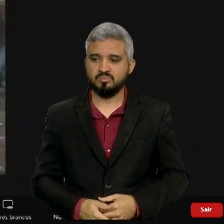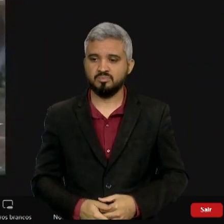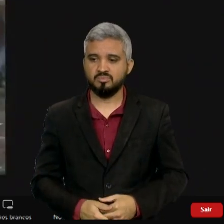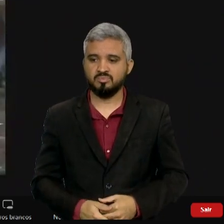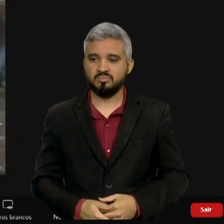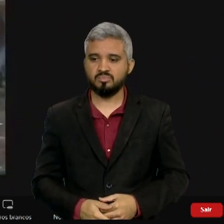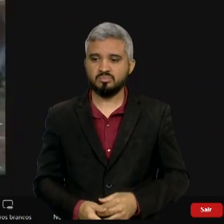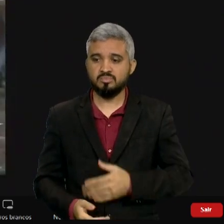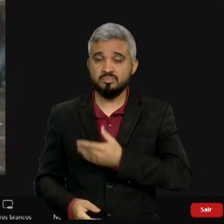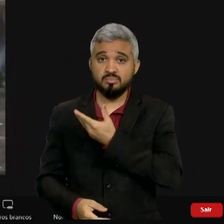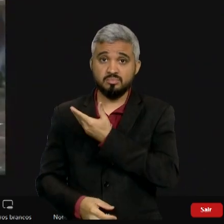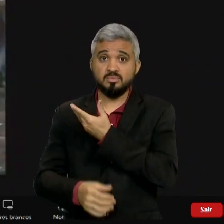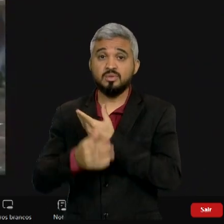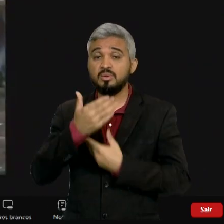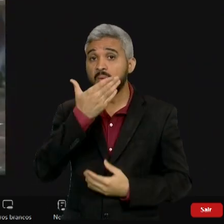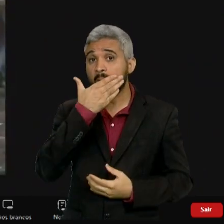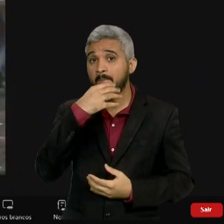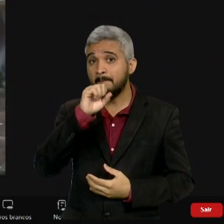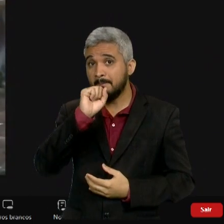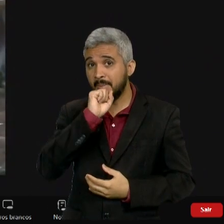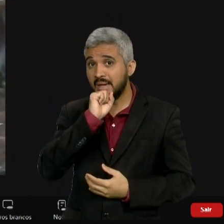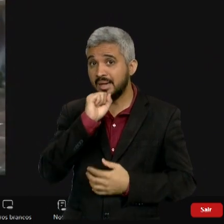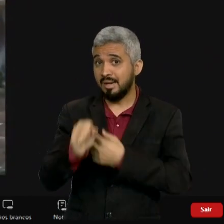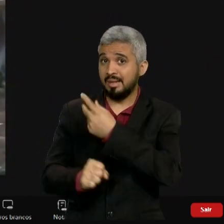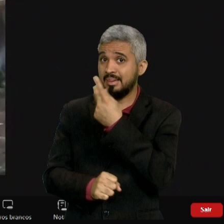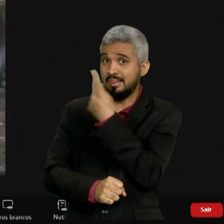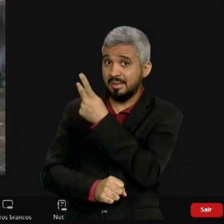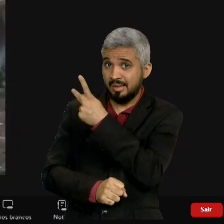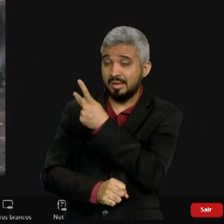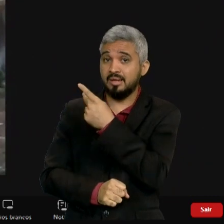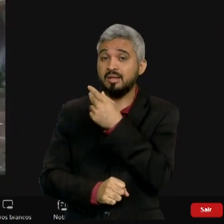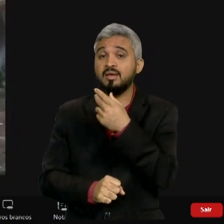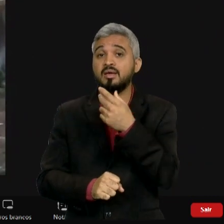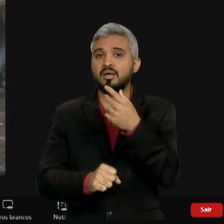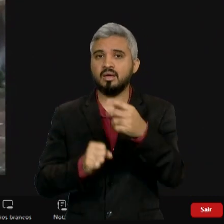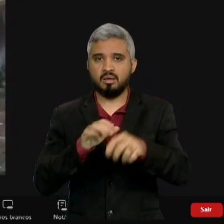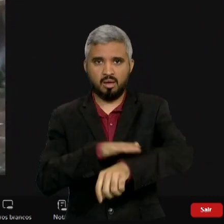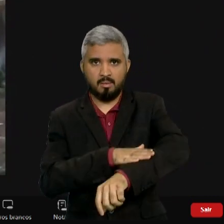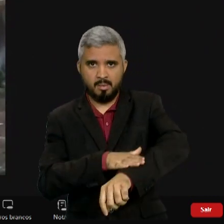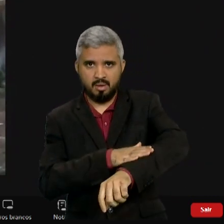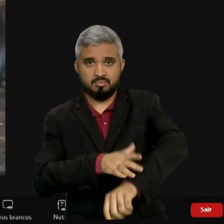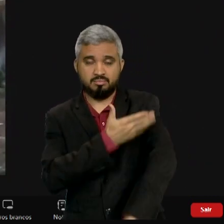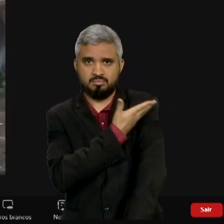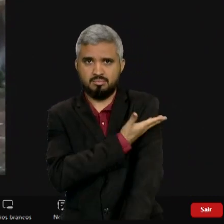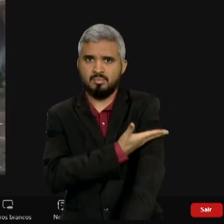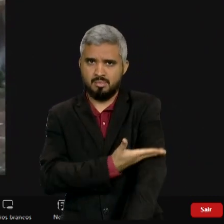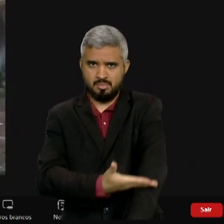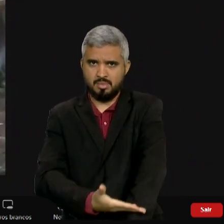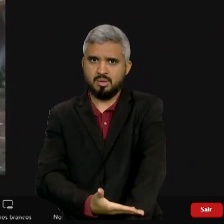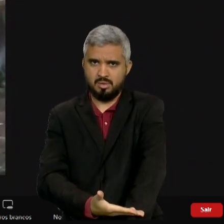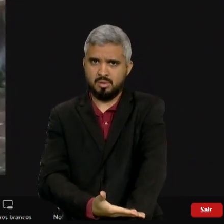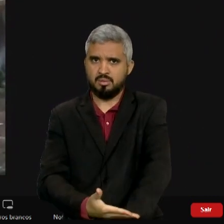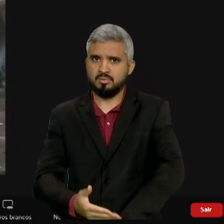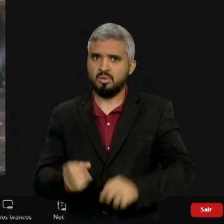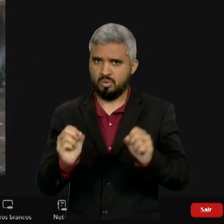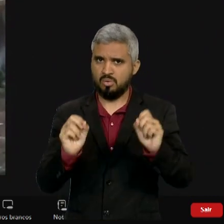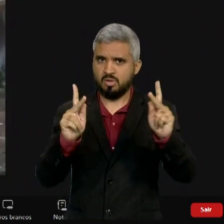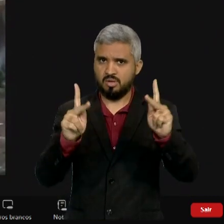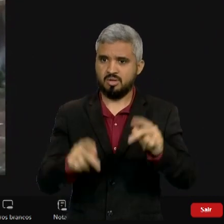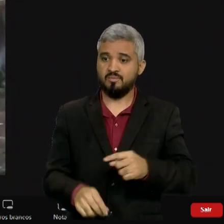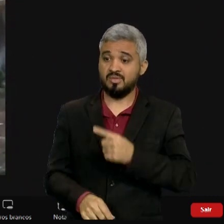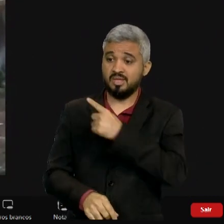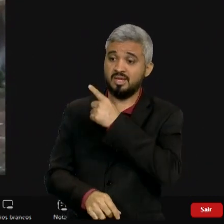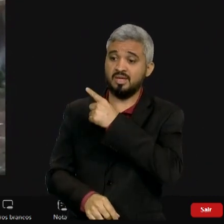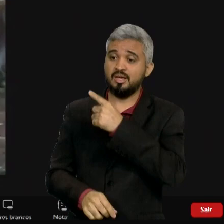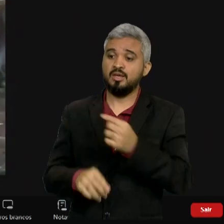O pai dele, aquele à direita dele, para mim é branco. Ok. Ele estudou em escola pública.